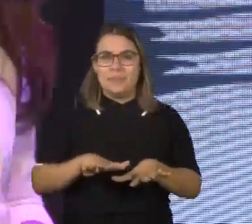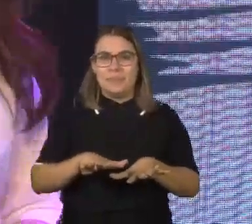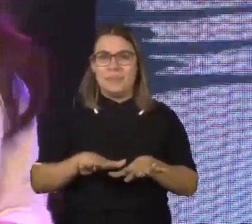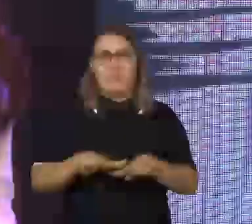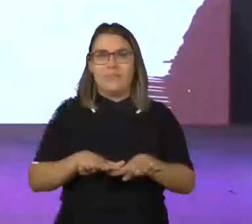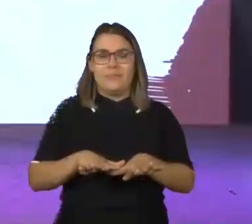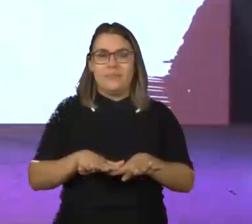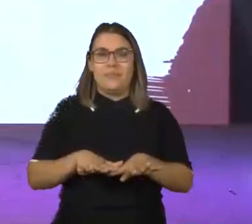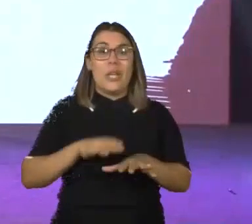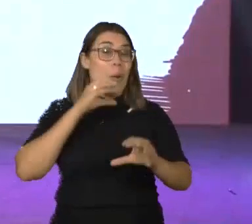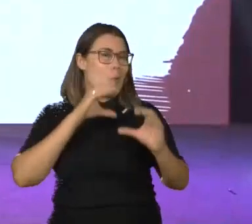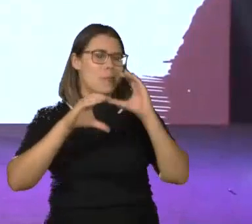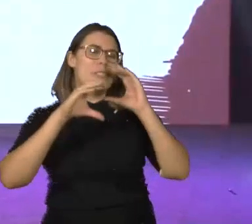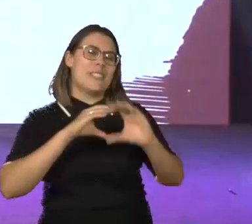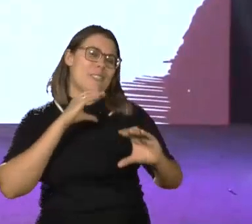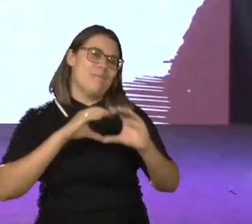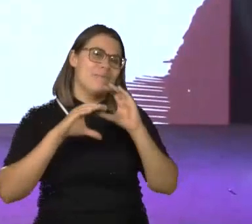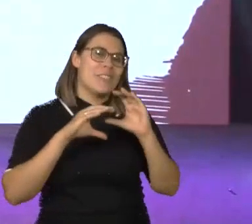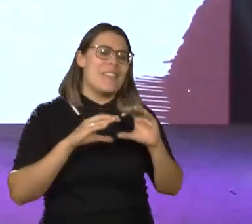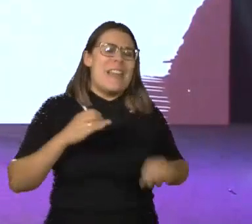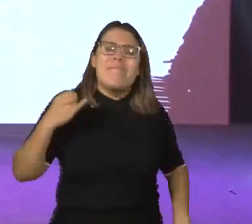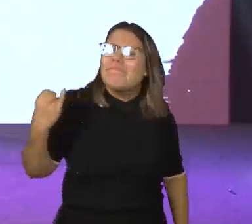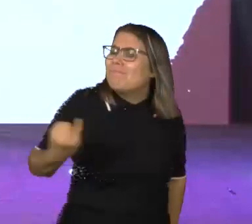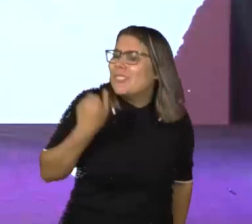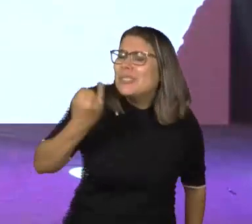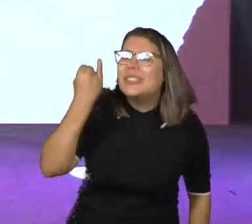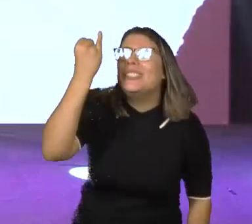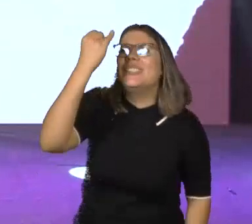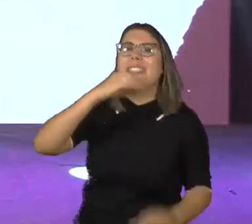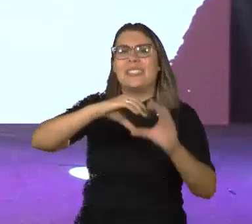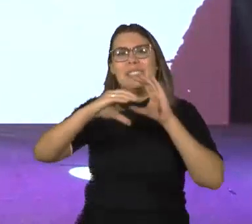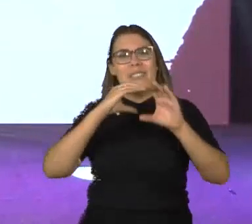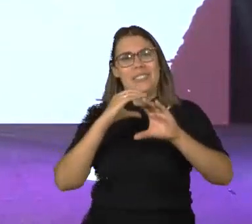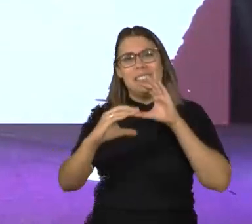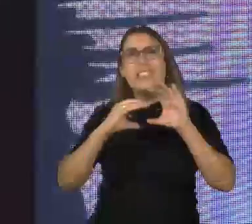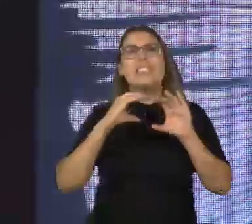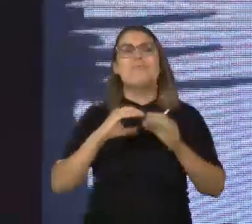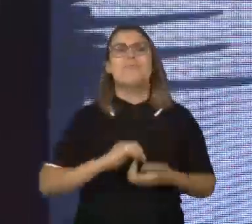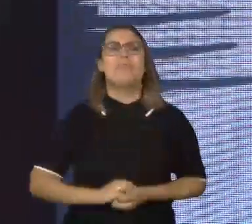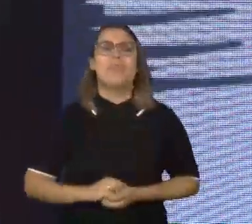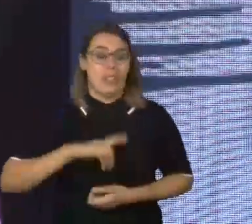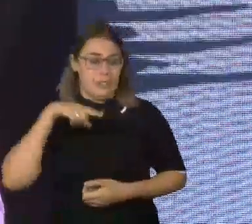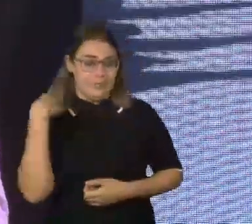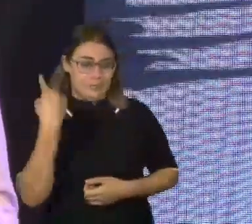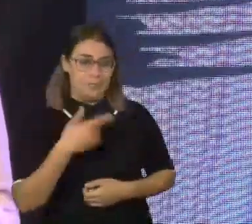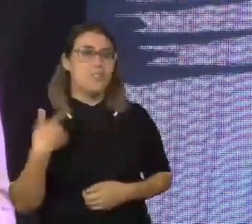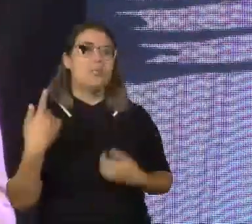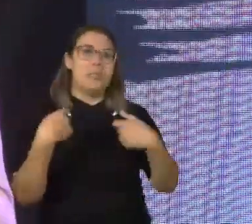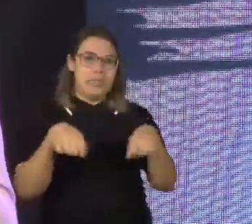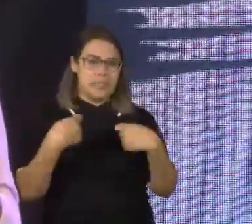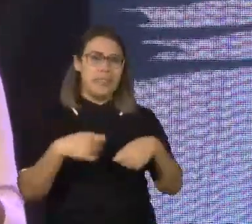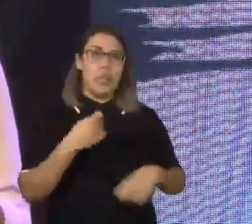A comunicação. A comunicação é muito importante dentro do espaço da escola. A gente precisa ter uma